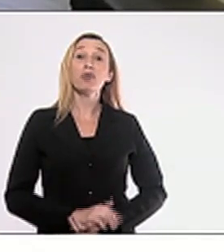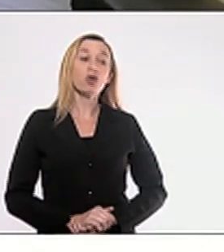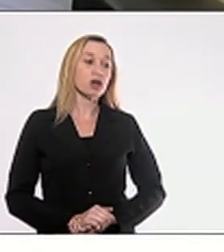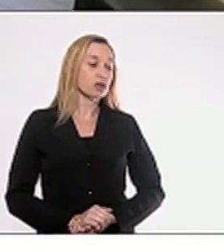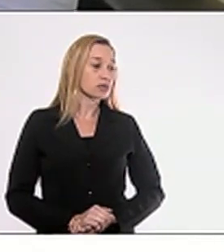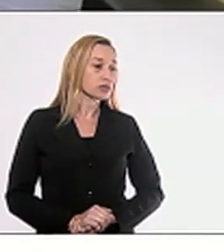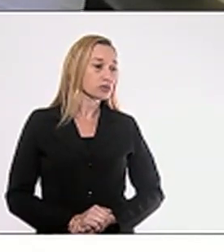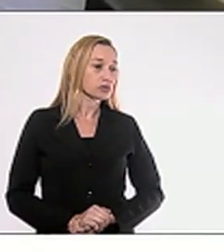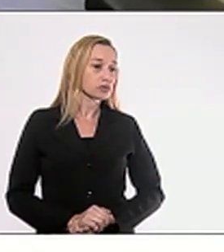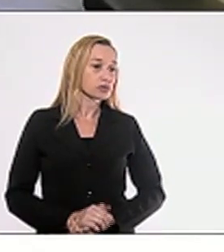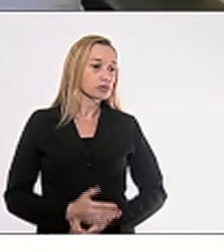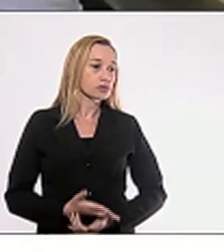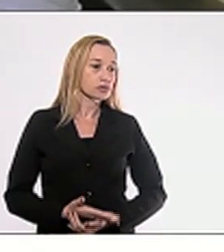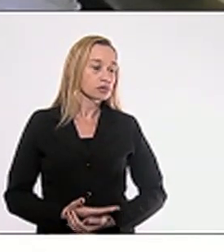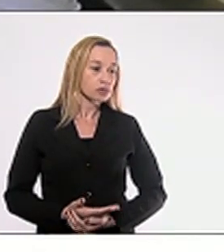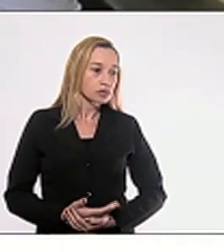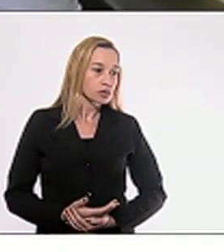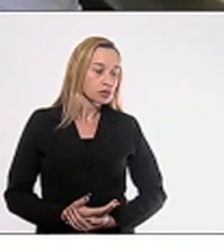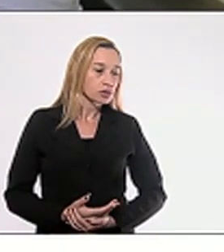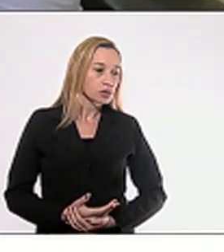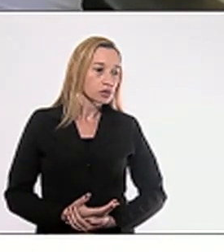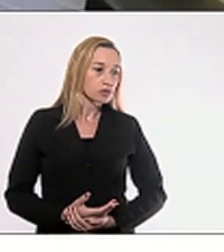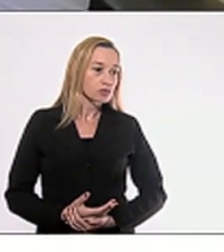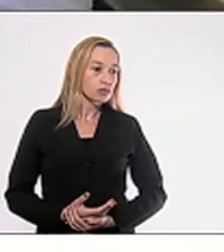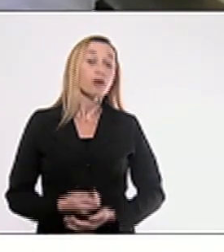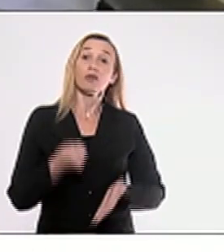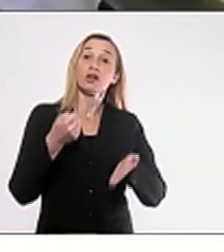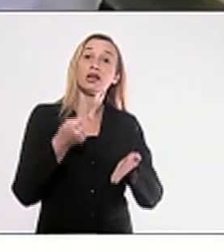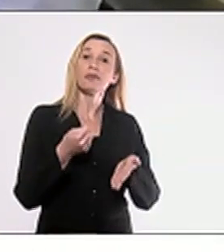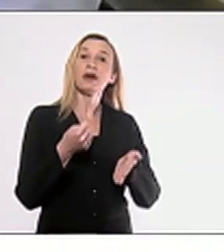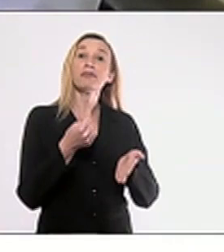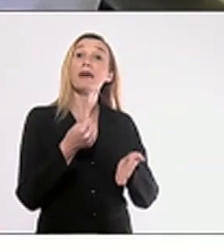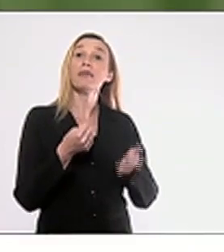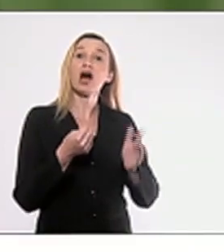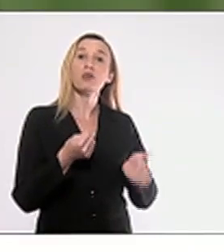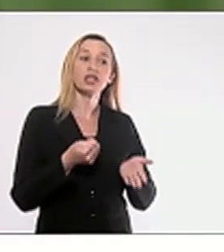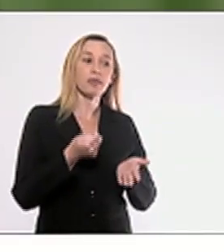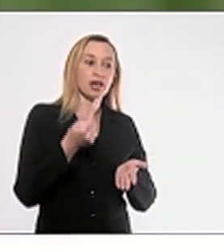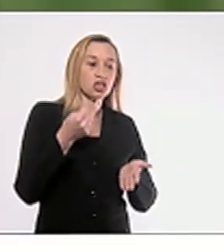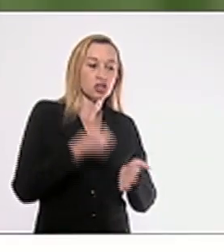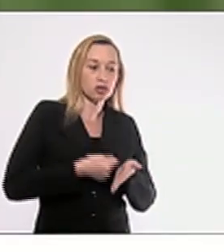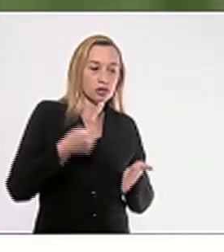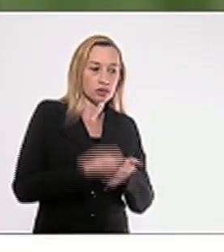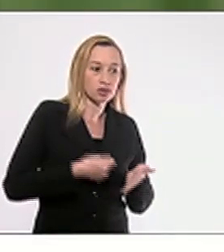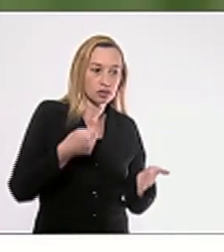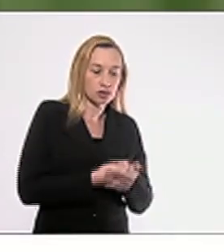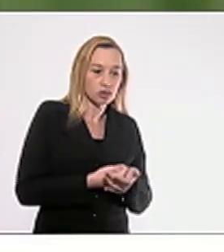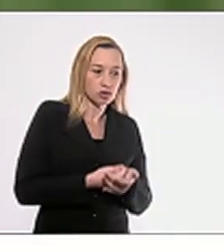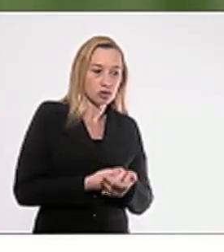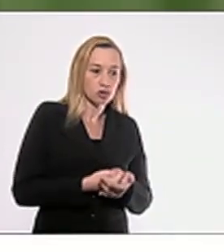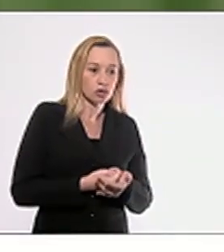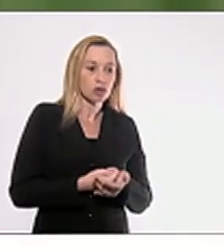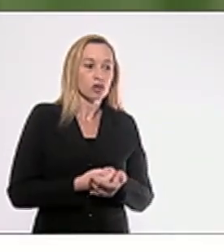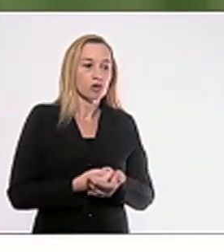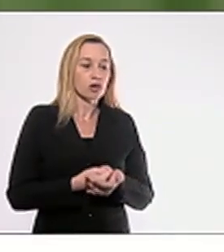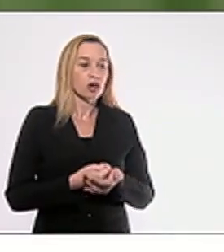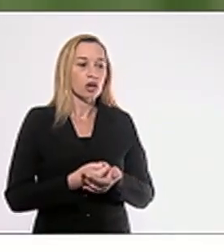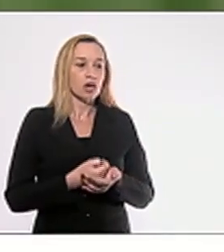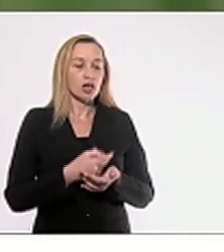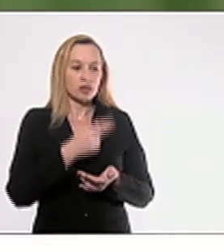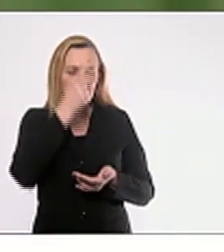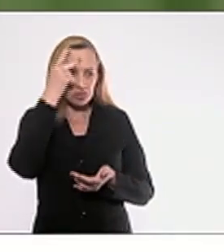isso é a condição que vocês exigem isso, e caso o consumidor não tenha isso, vocês